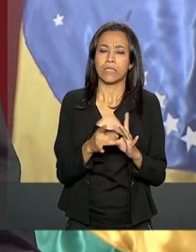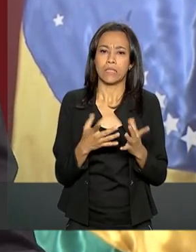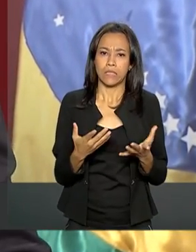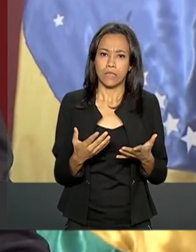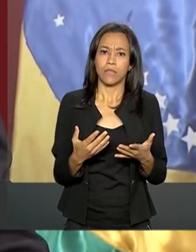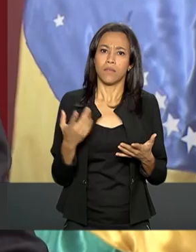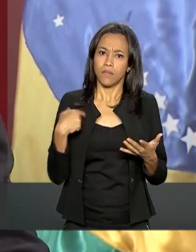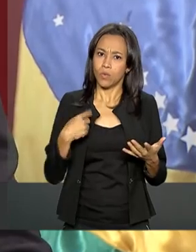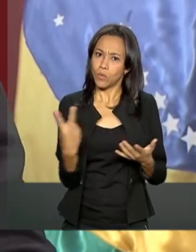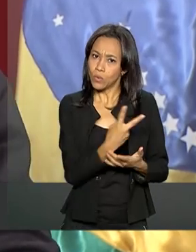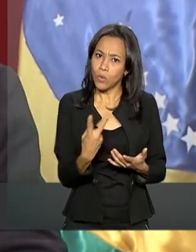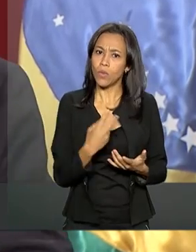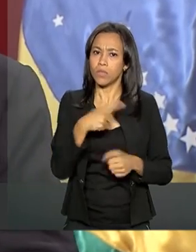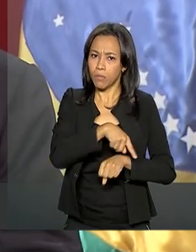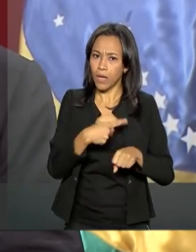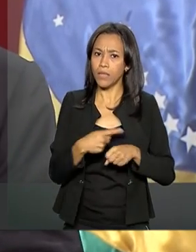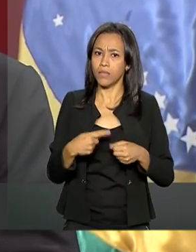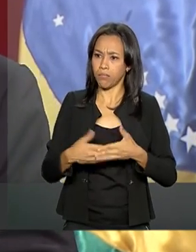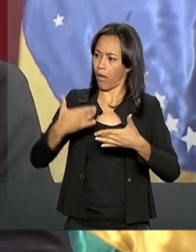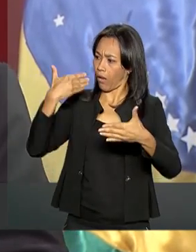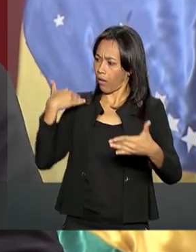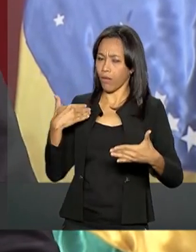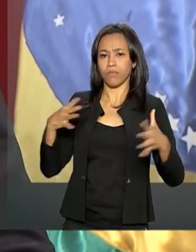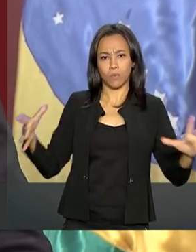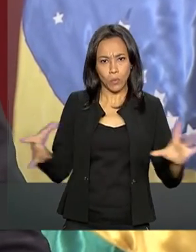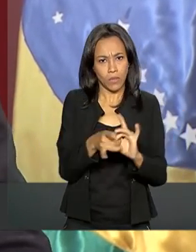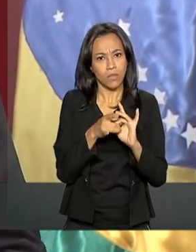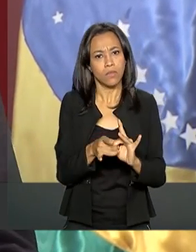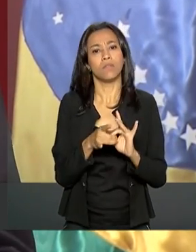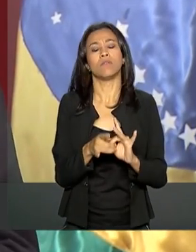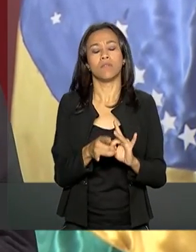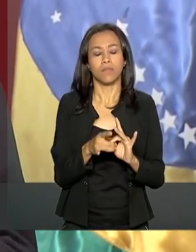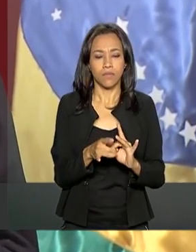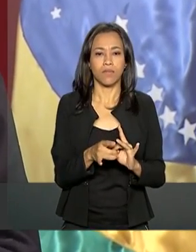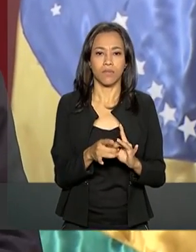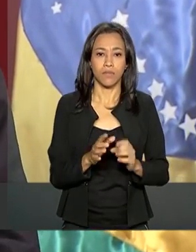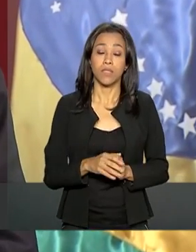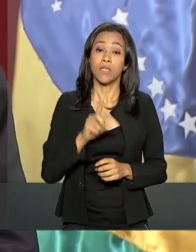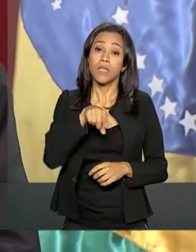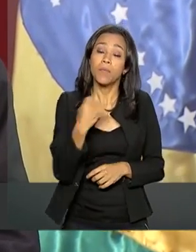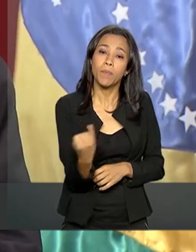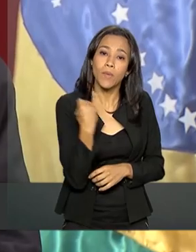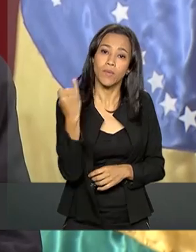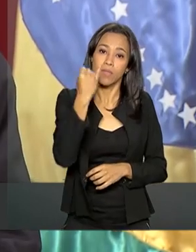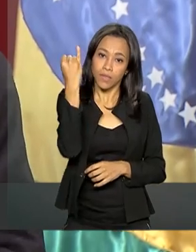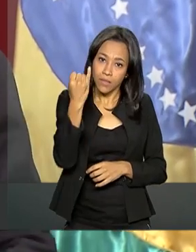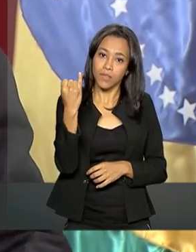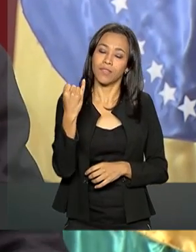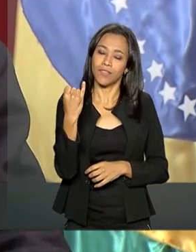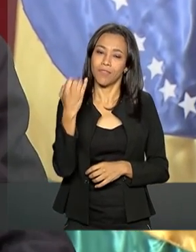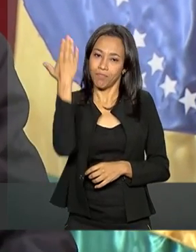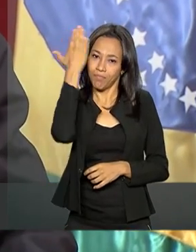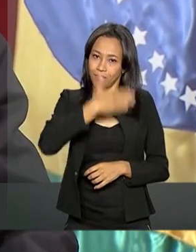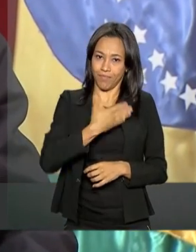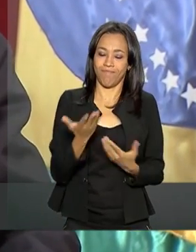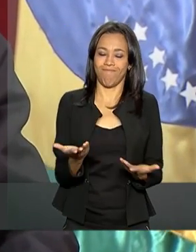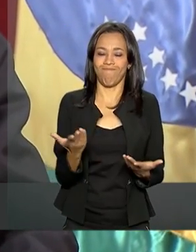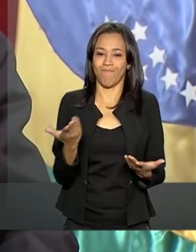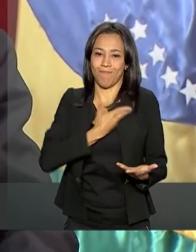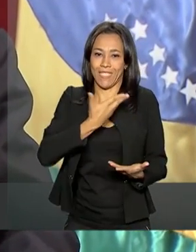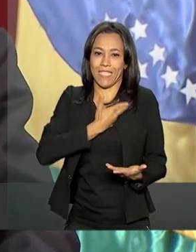entre o Brasil e o Chile. De fato, anedotas muito importantes que refletem essa amizade.